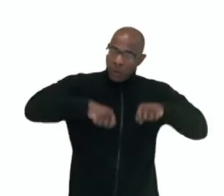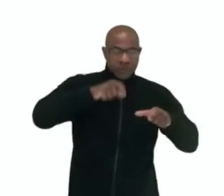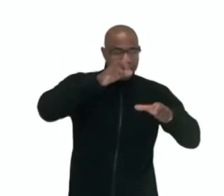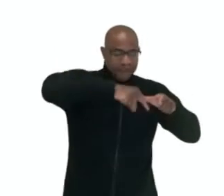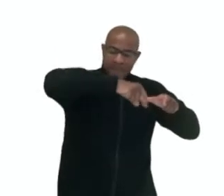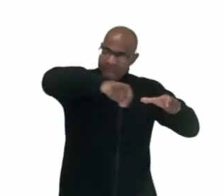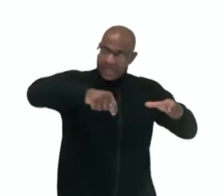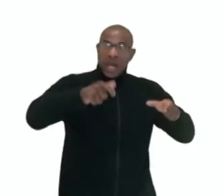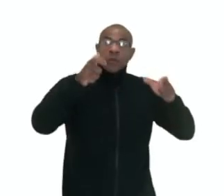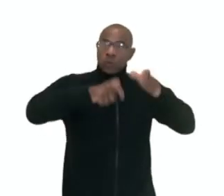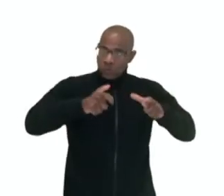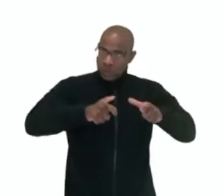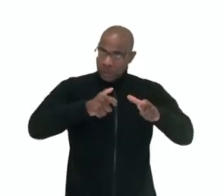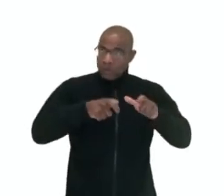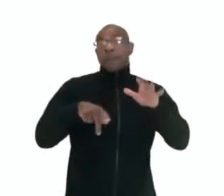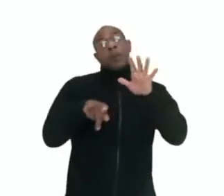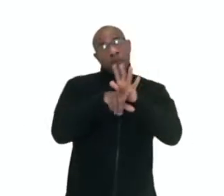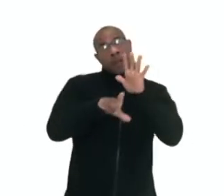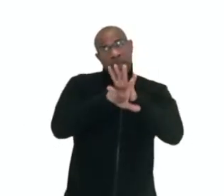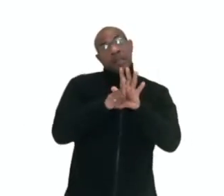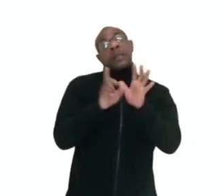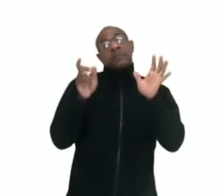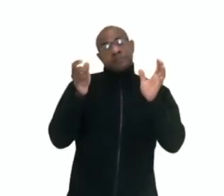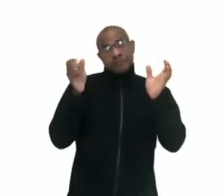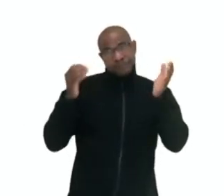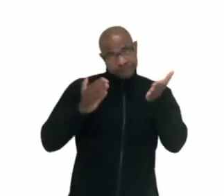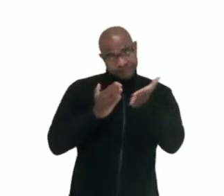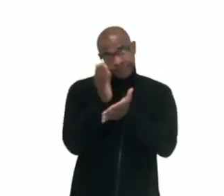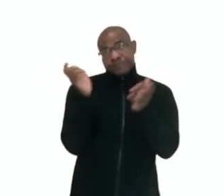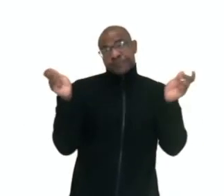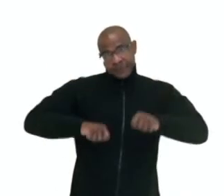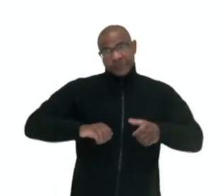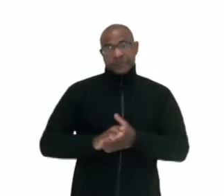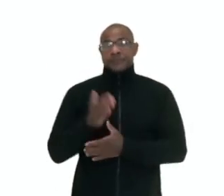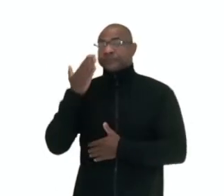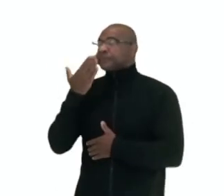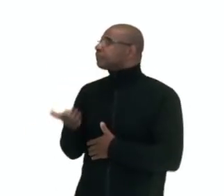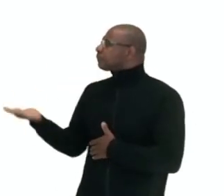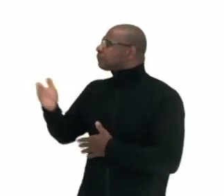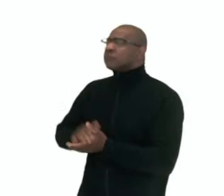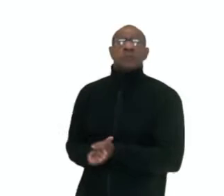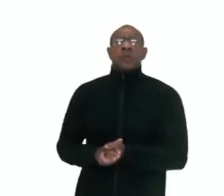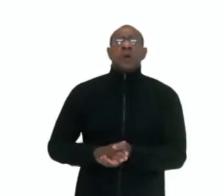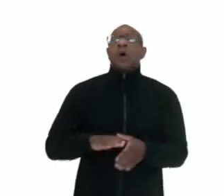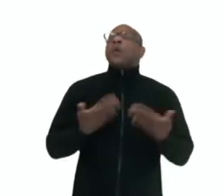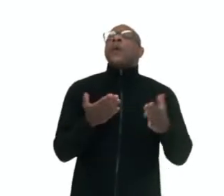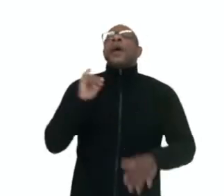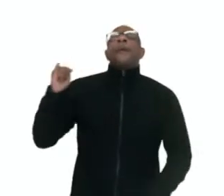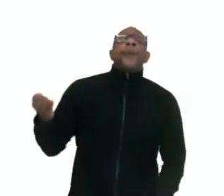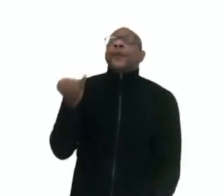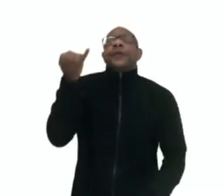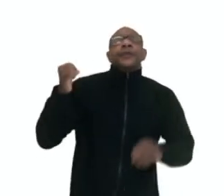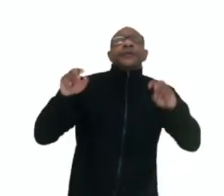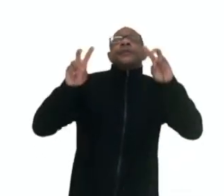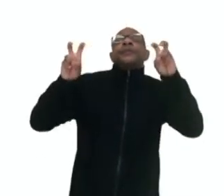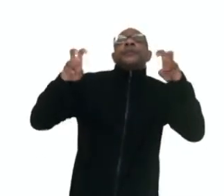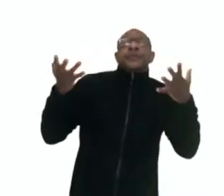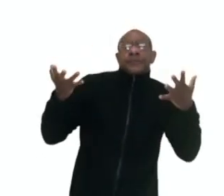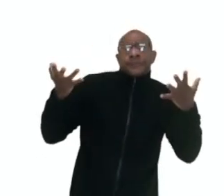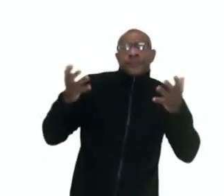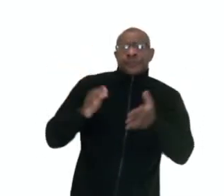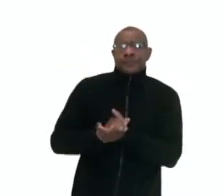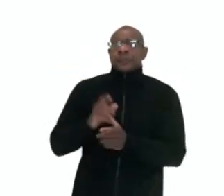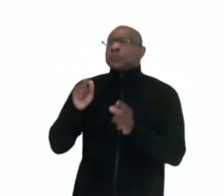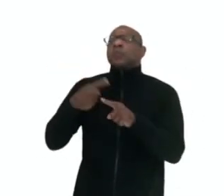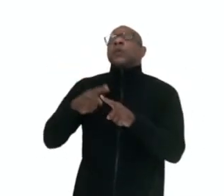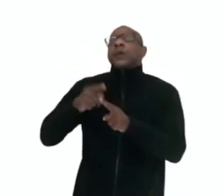do tema da notícia estudada? Então, uma resposta pessoal, né? Mas a gente poderia argumentar o quê? Que é relevante